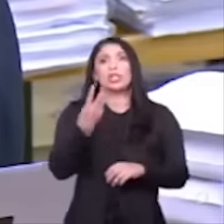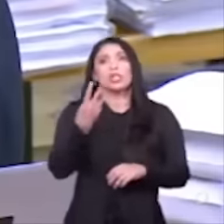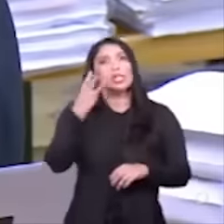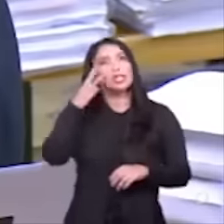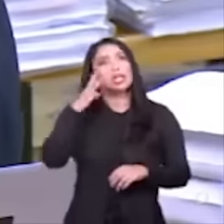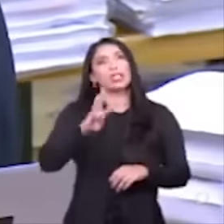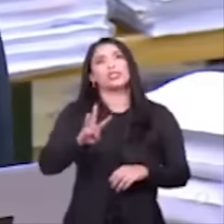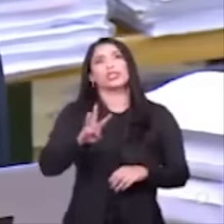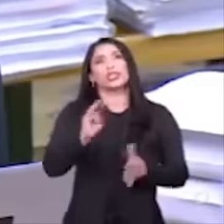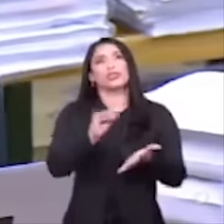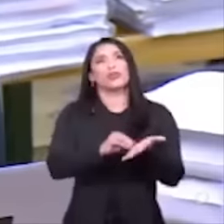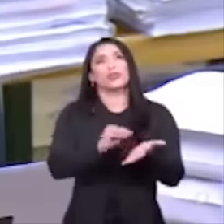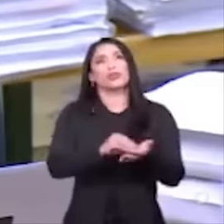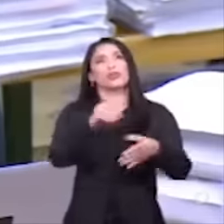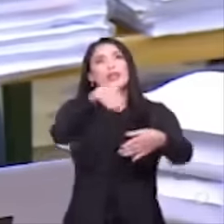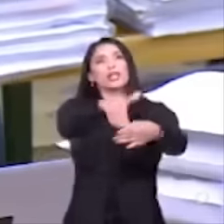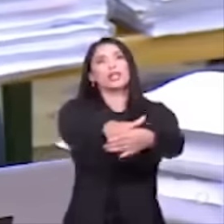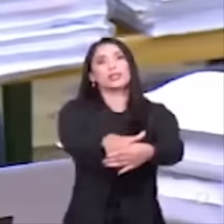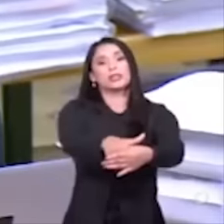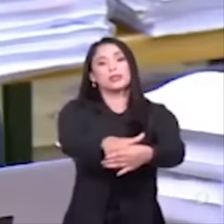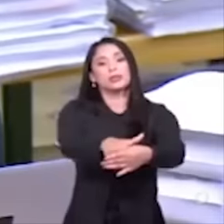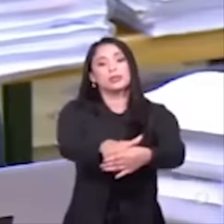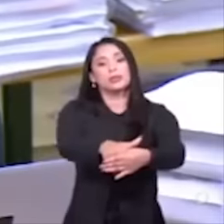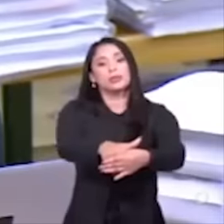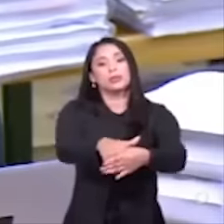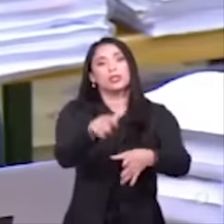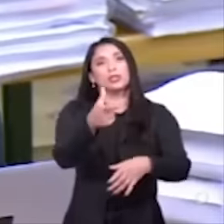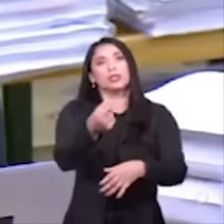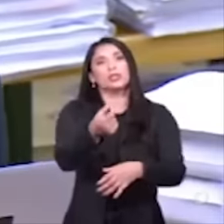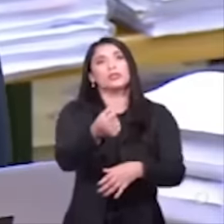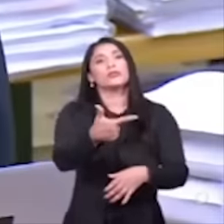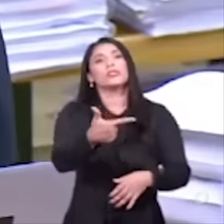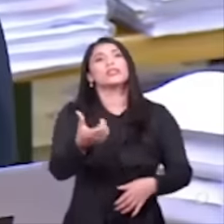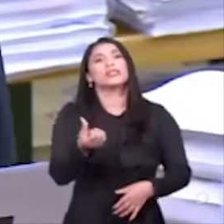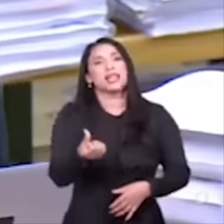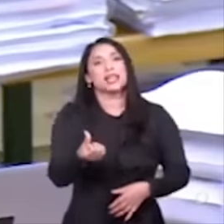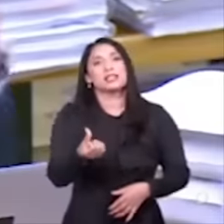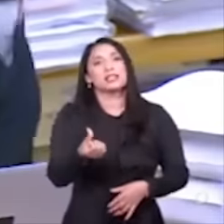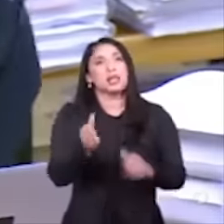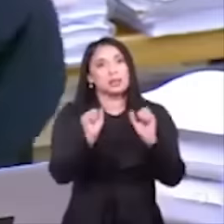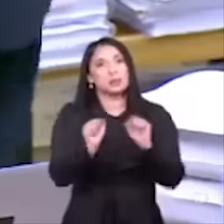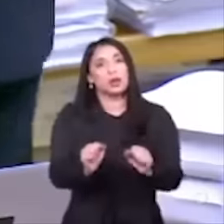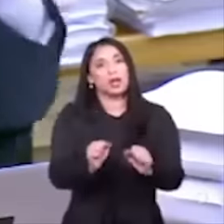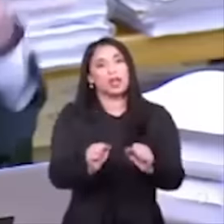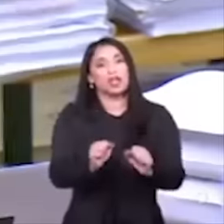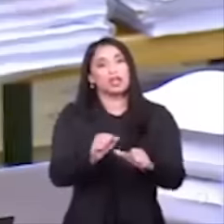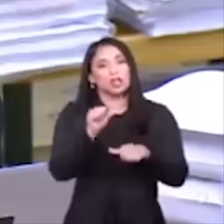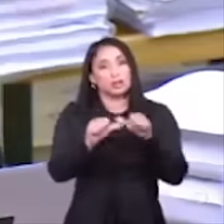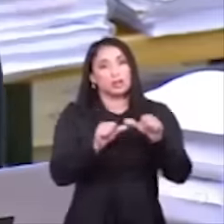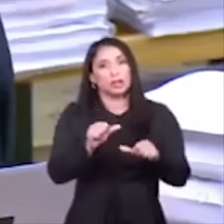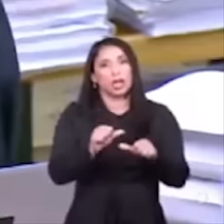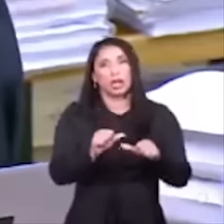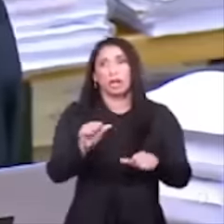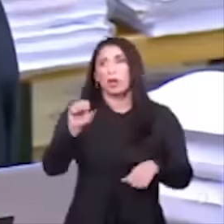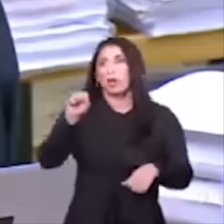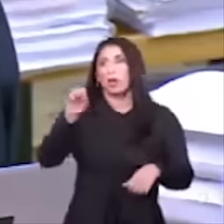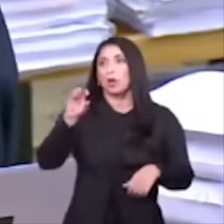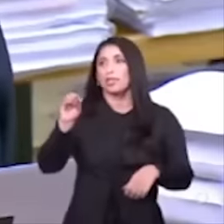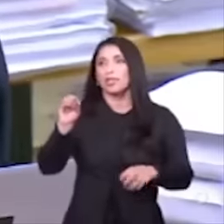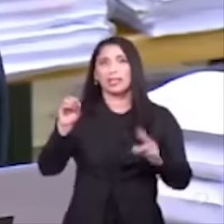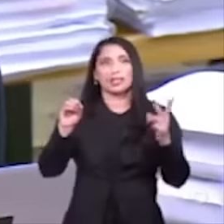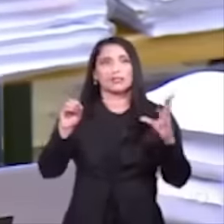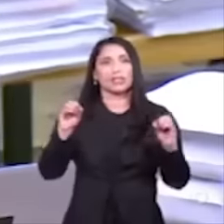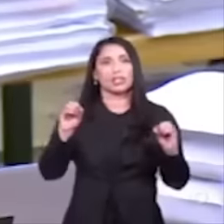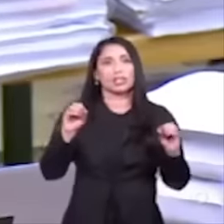dias para as eleições de 2026 ele edita igual só que ao invés de falar 802 fala